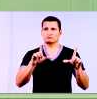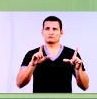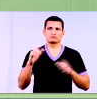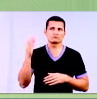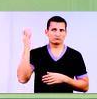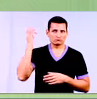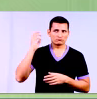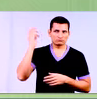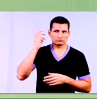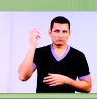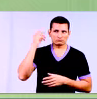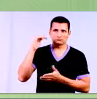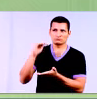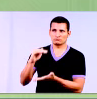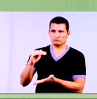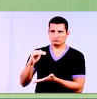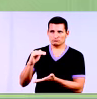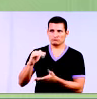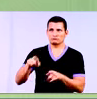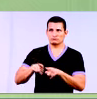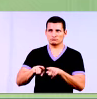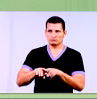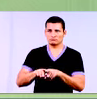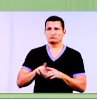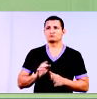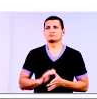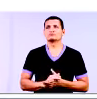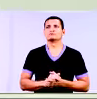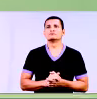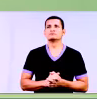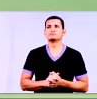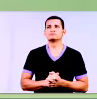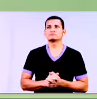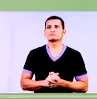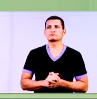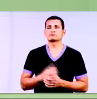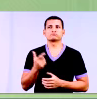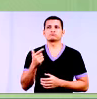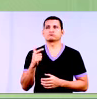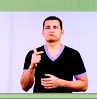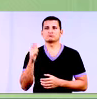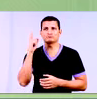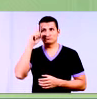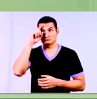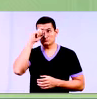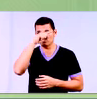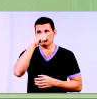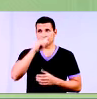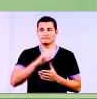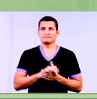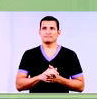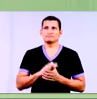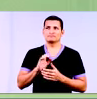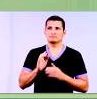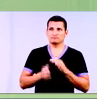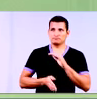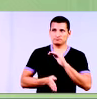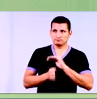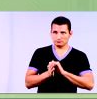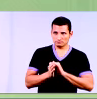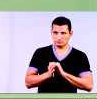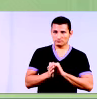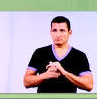som que reproduz a música que eu quero ouvir e assim por diante. Não há dificuldade, né? Além do dispositivo de entrada e dos dispositivos